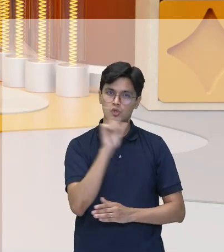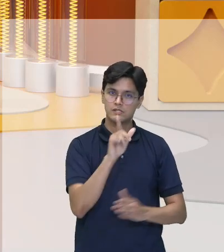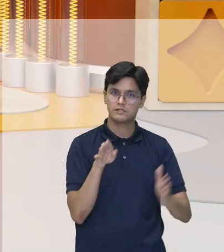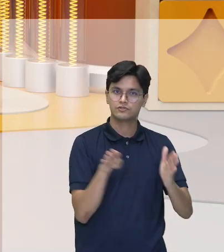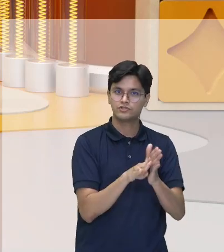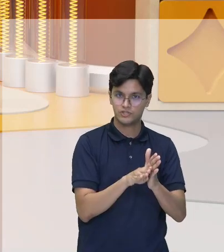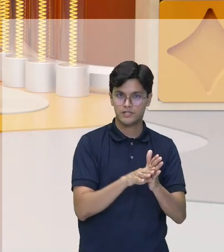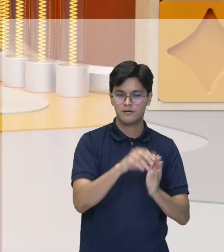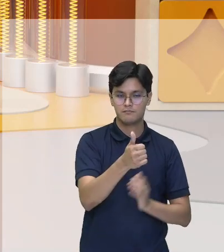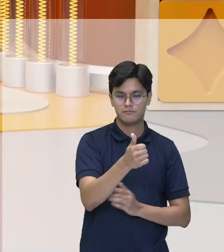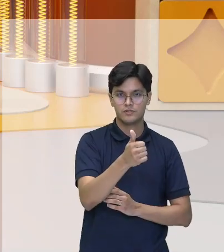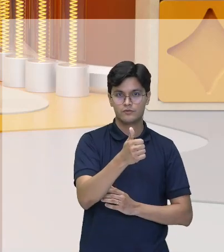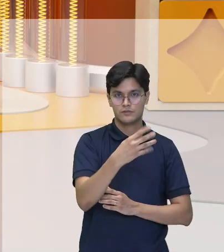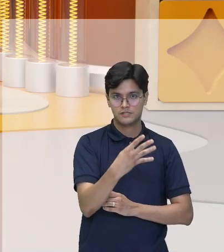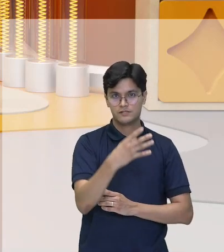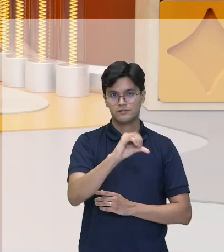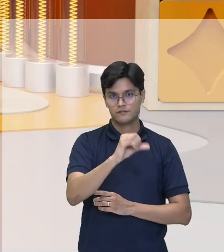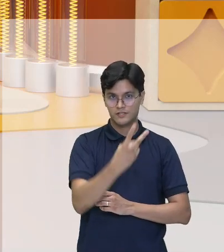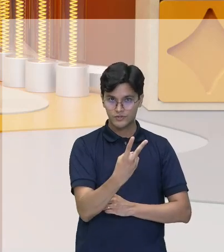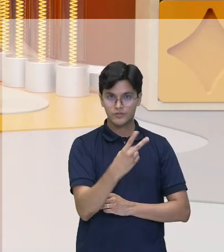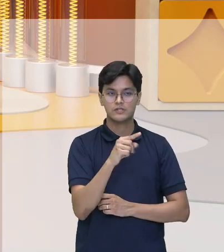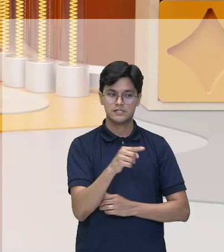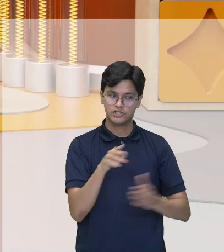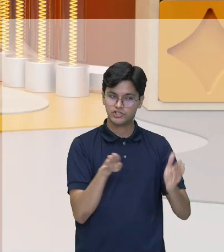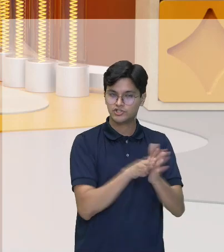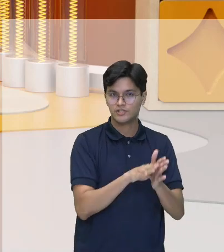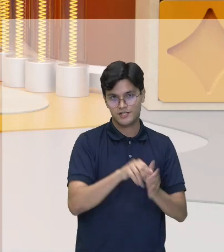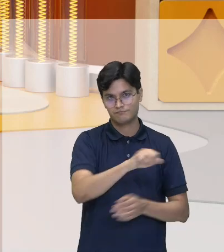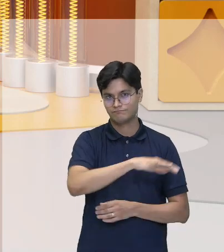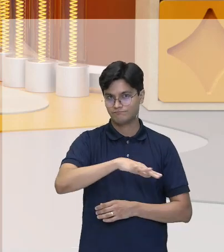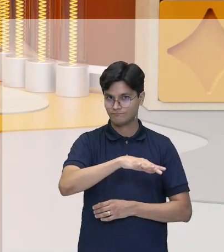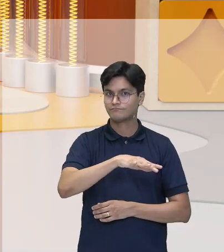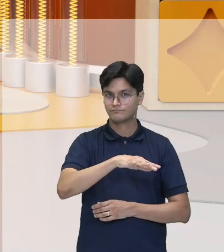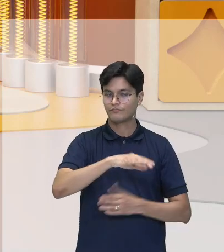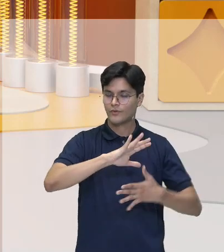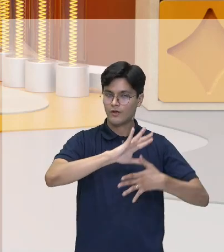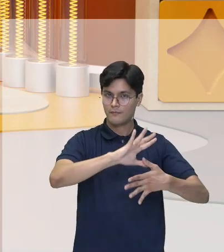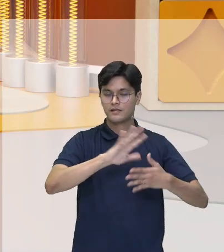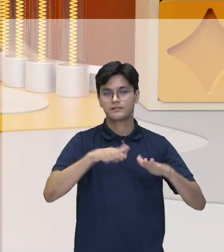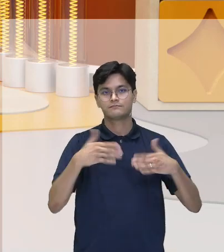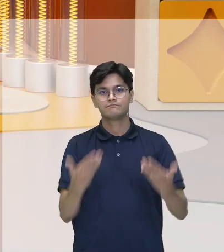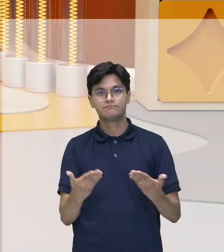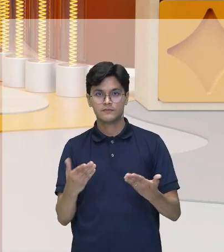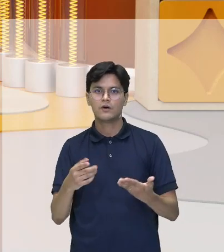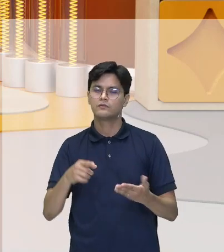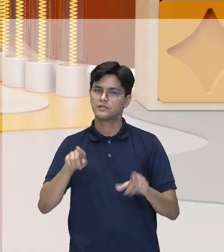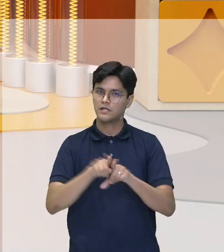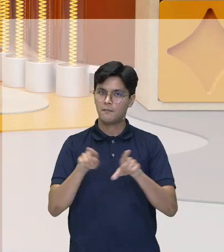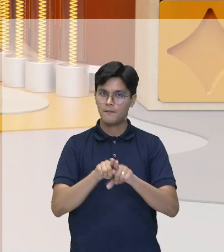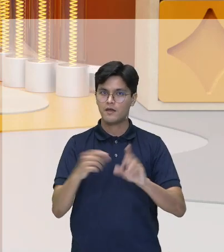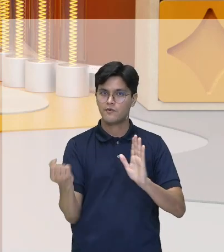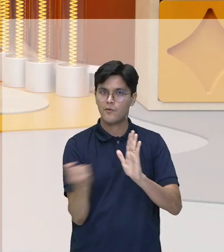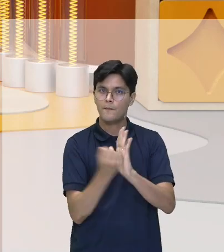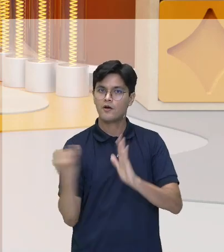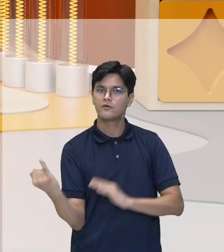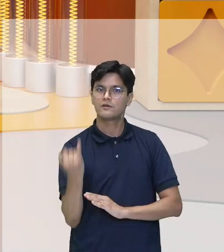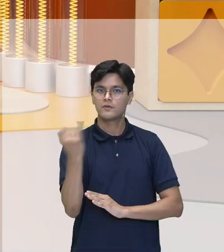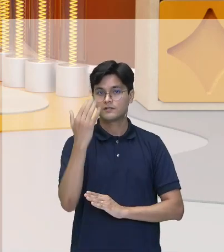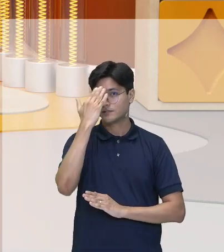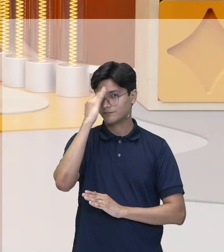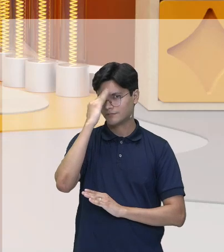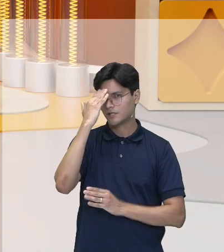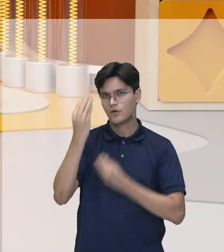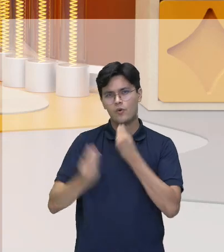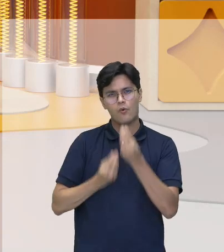navegações que ocorreram entre os séculos XV e XVI foram expedições europeias lideradas por Portugal